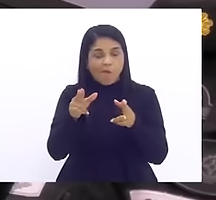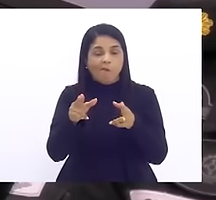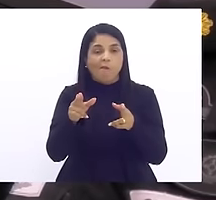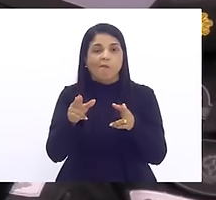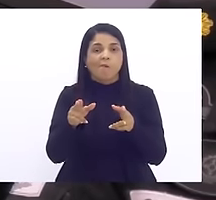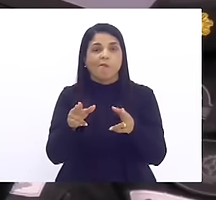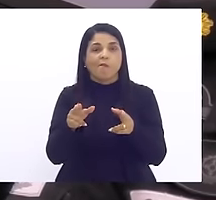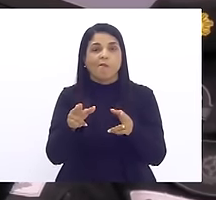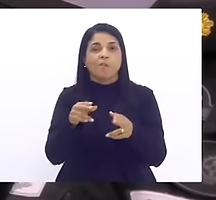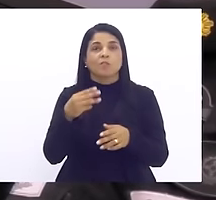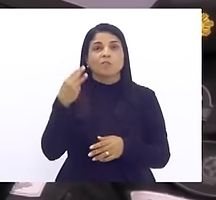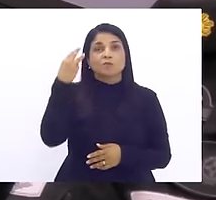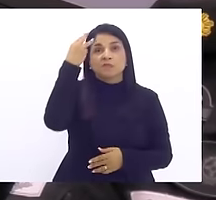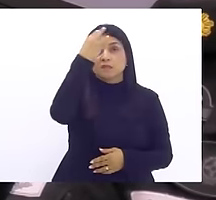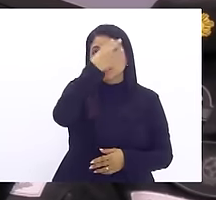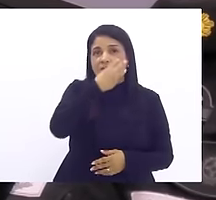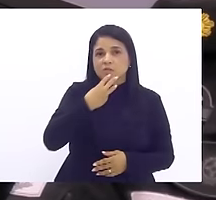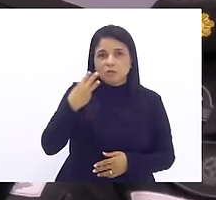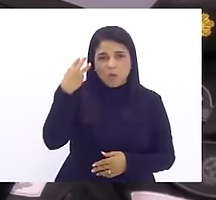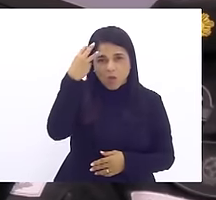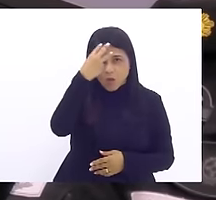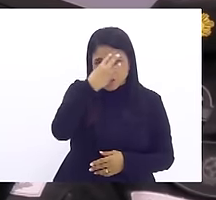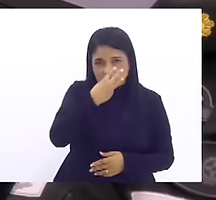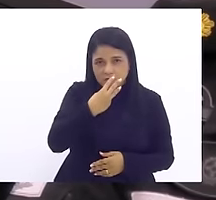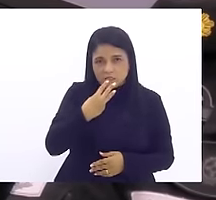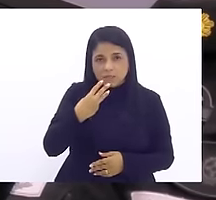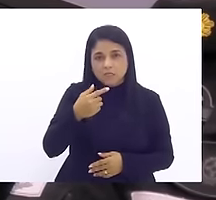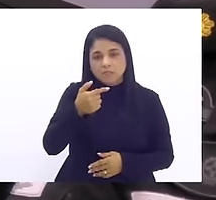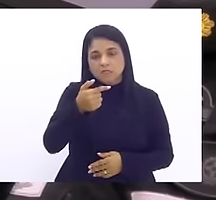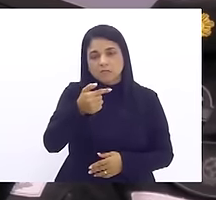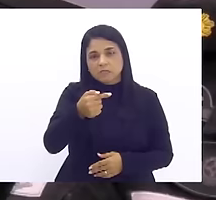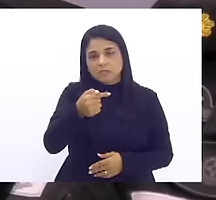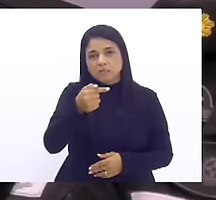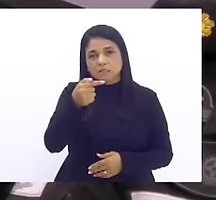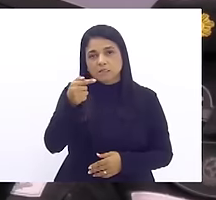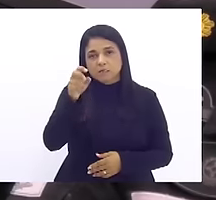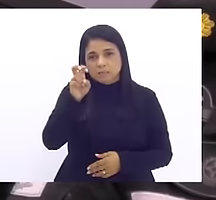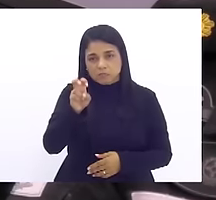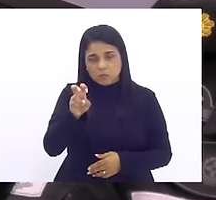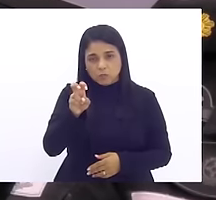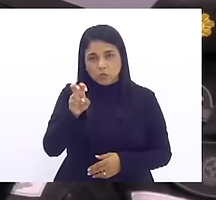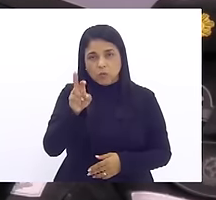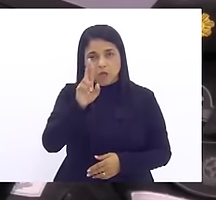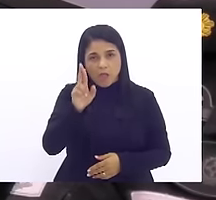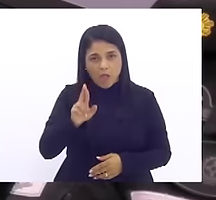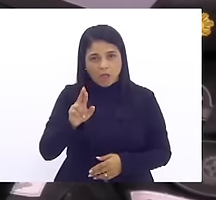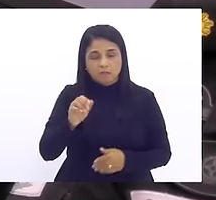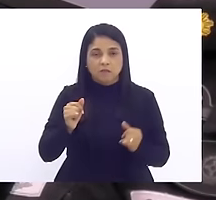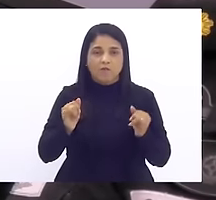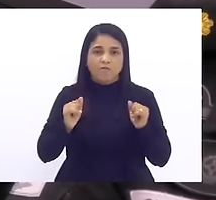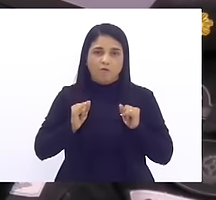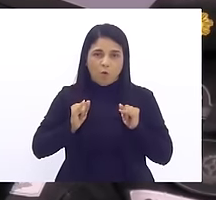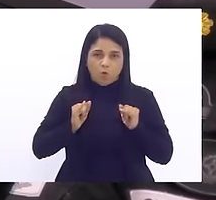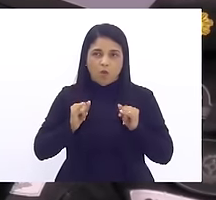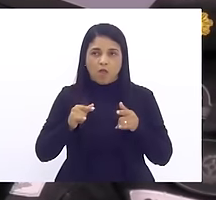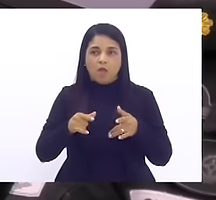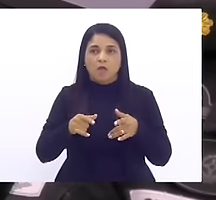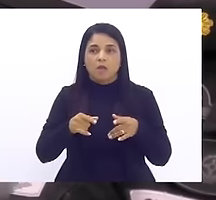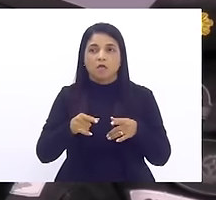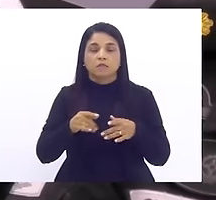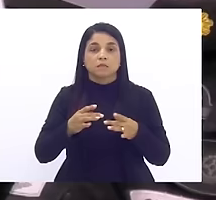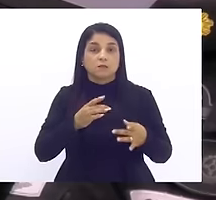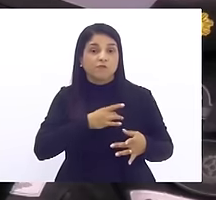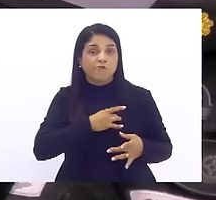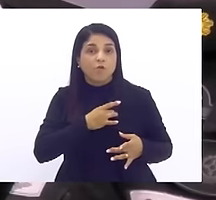trabalha três horas e meia para ganhar cerca de 75 na sua folga não é eu não pego escala num servidor ele tem que ser